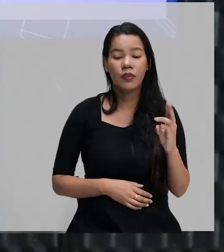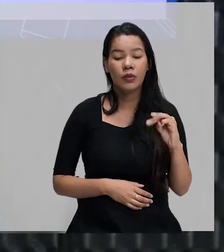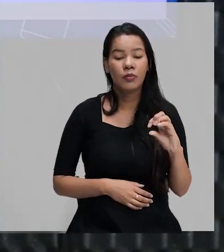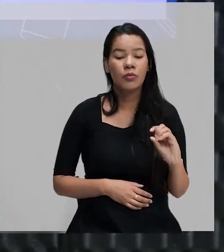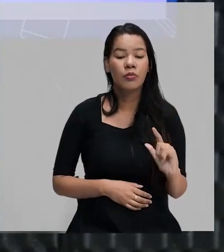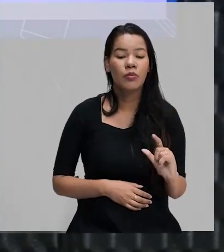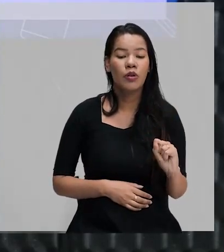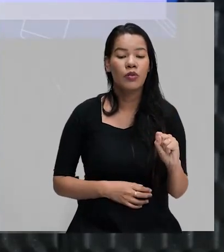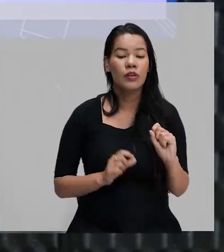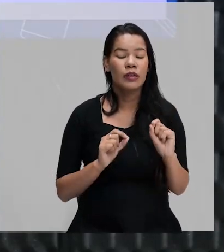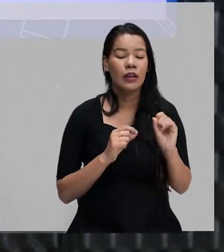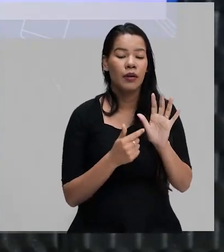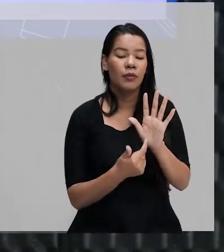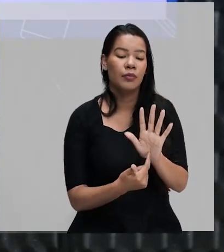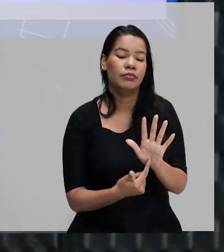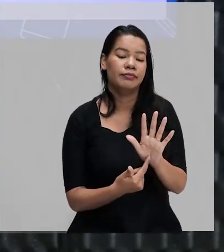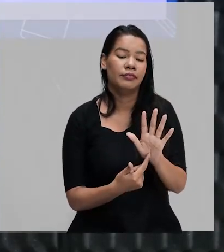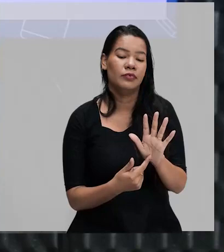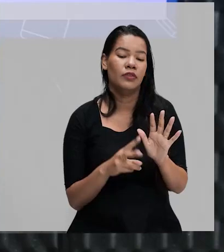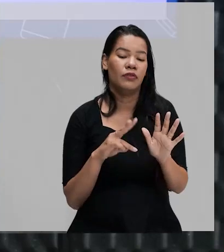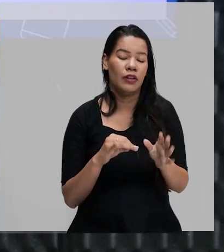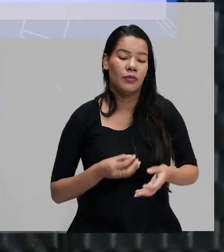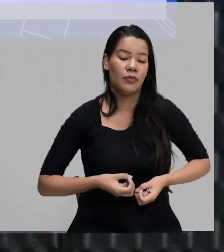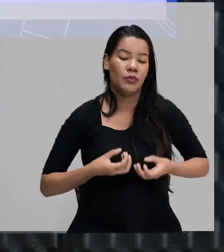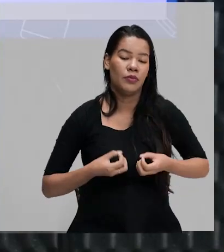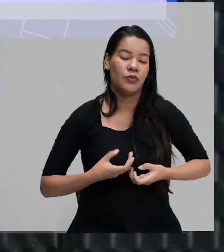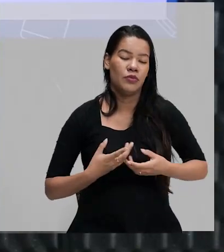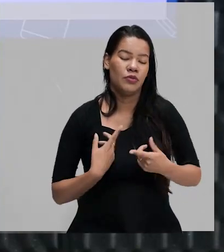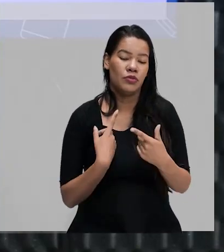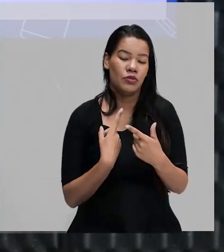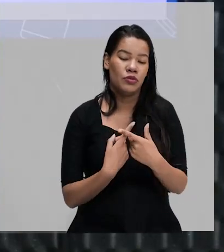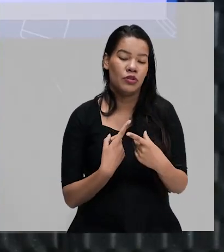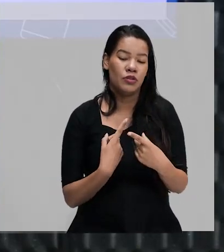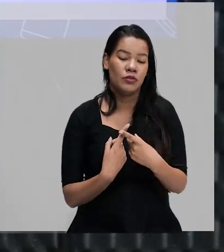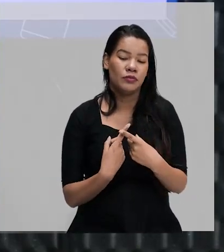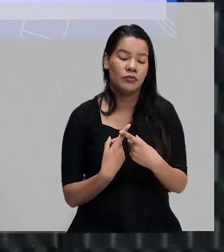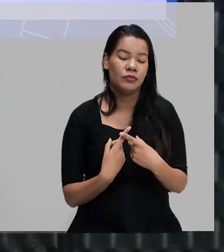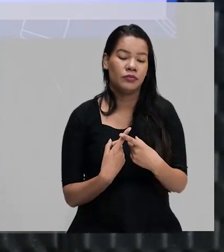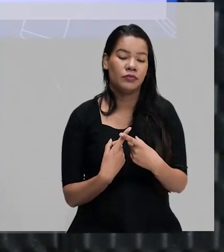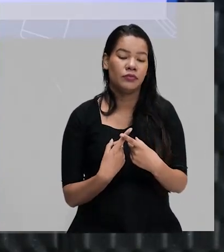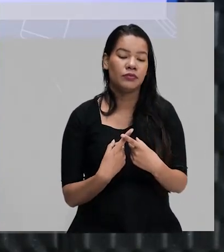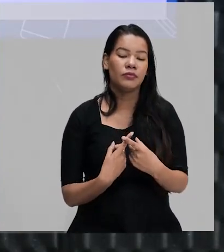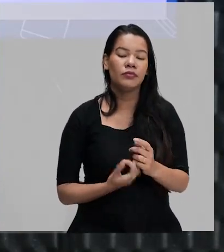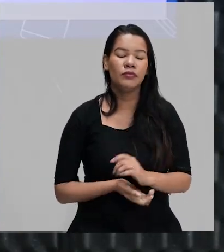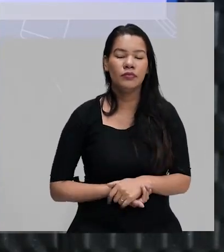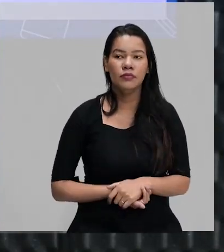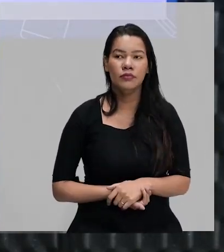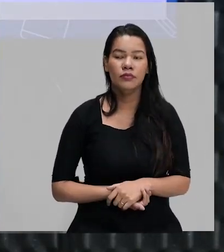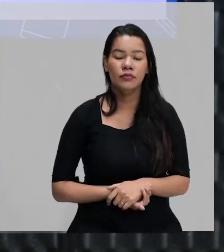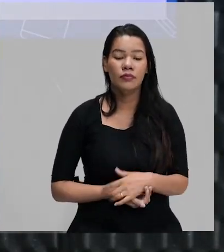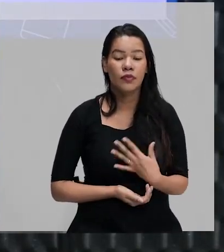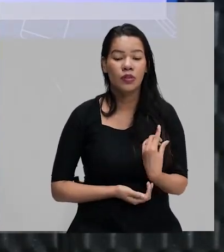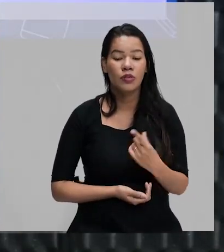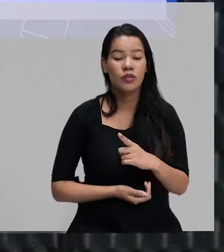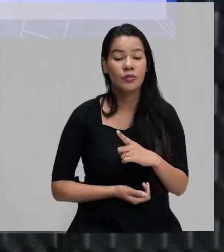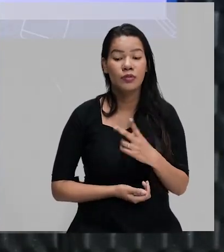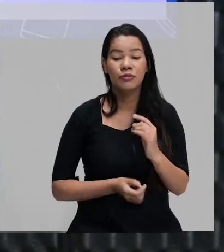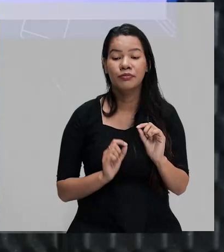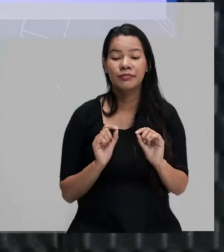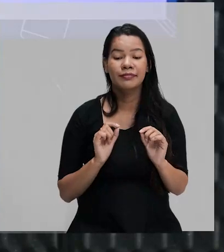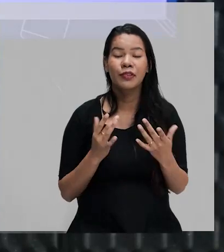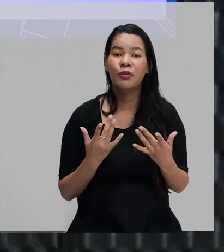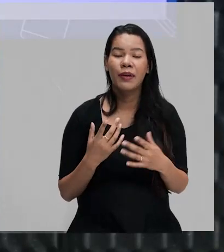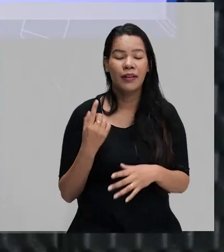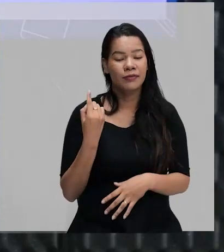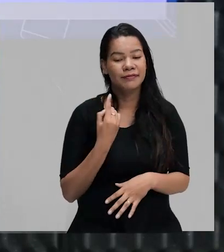nos traz, vai produzir X gramas do HF. Então, nós estamos aqui com uma regra de 3. Quem vai